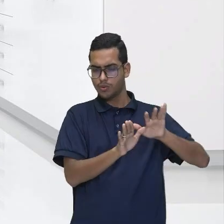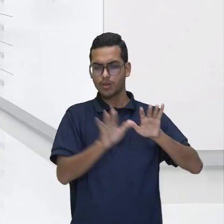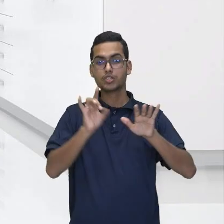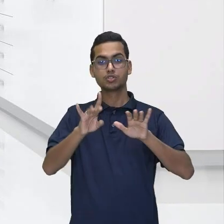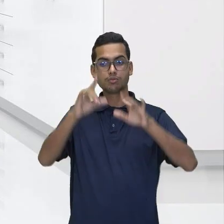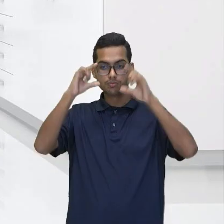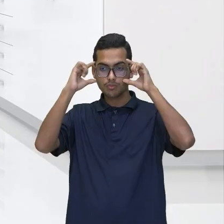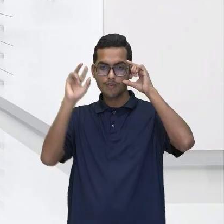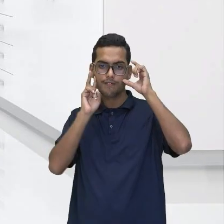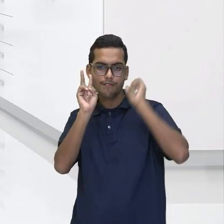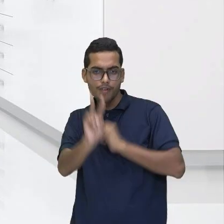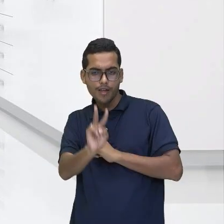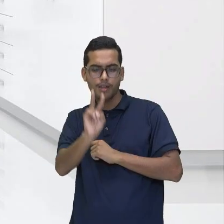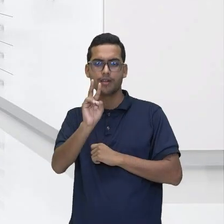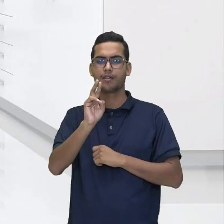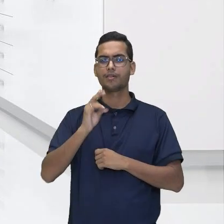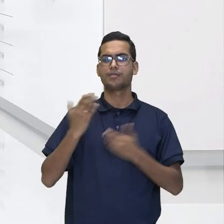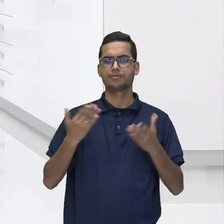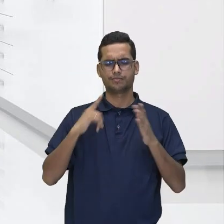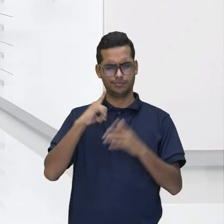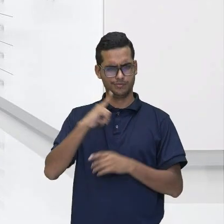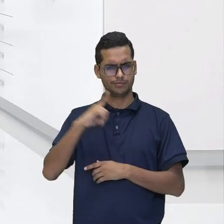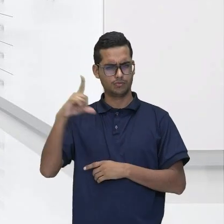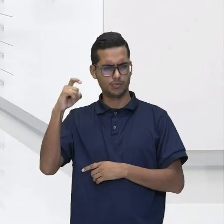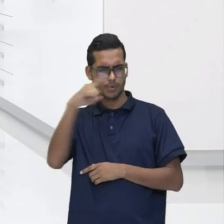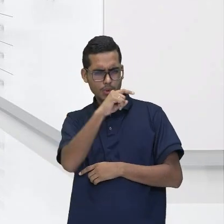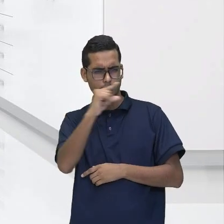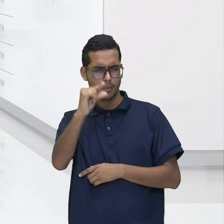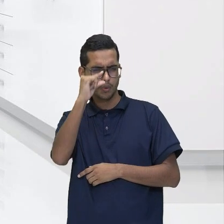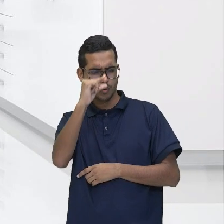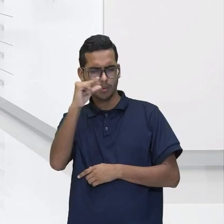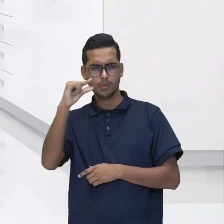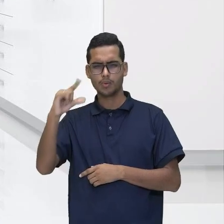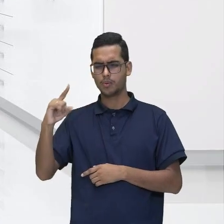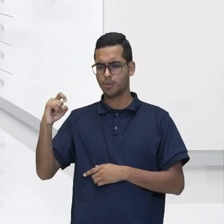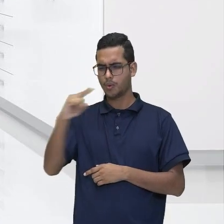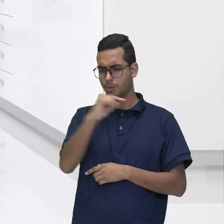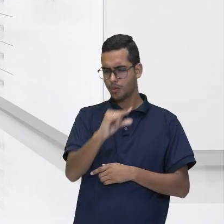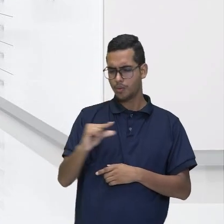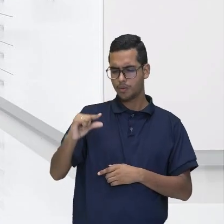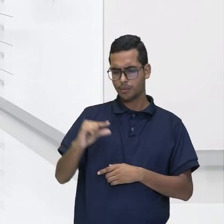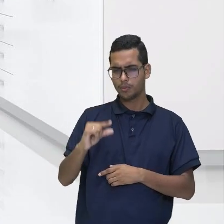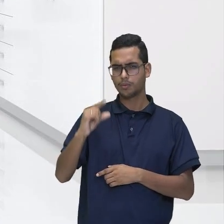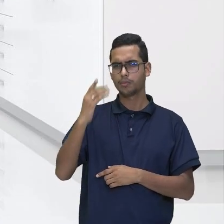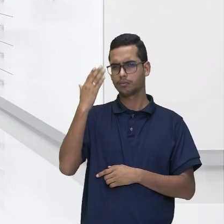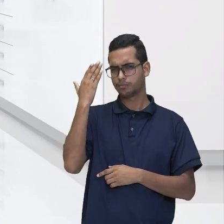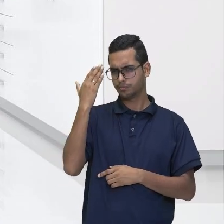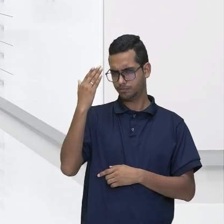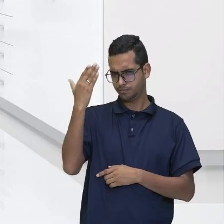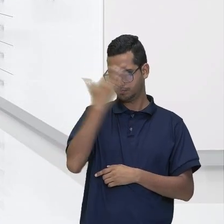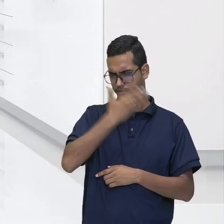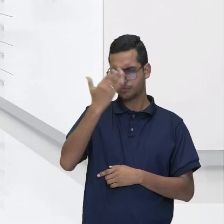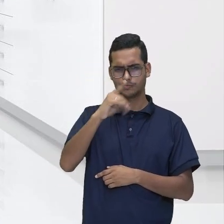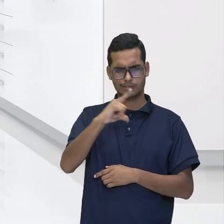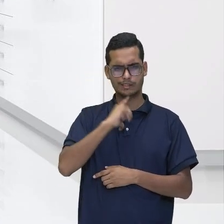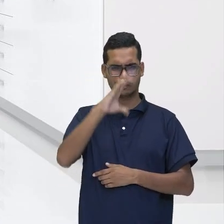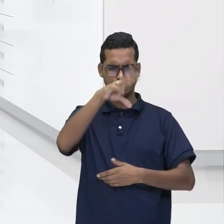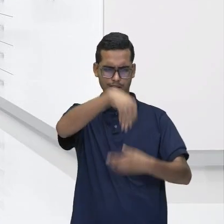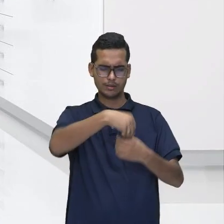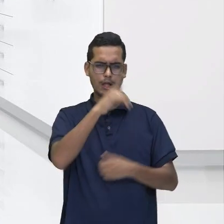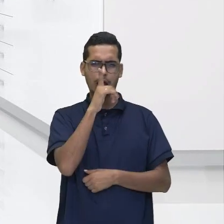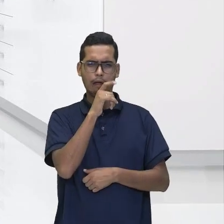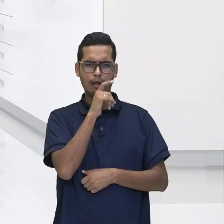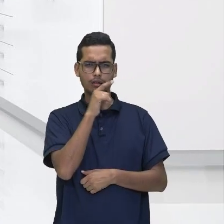que tem micro-organismo nessa água? Será que a água que está ali ao nosso redor, ao redor da